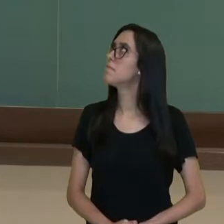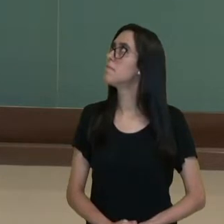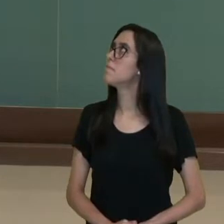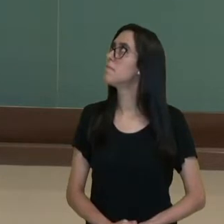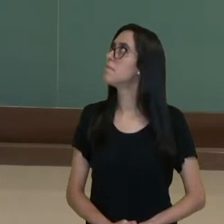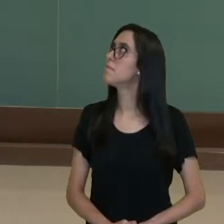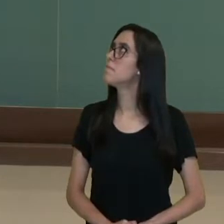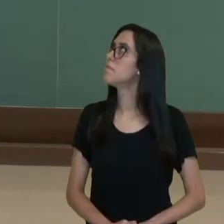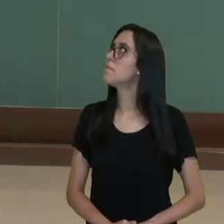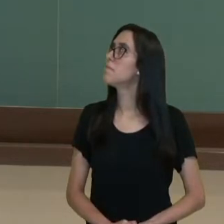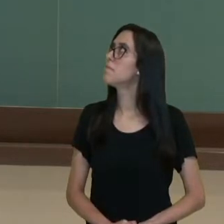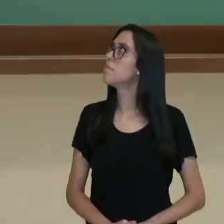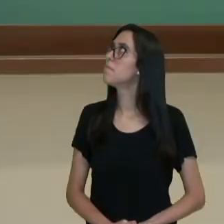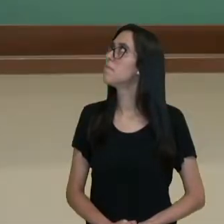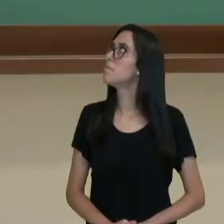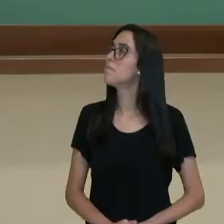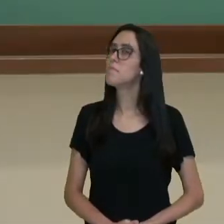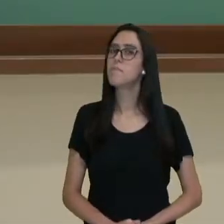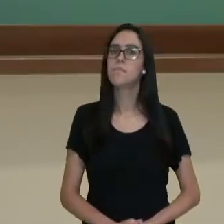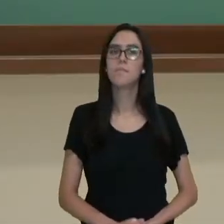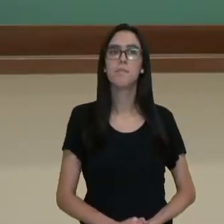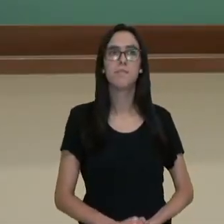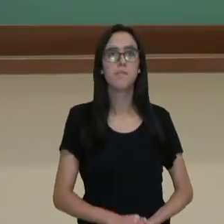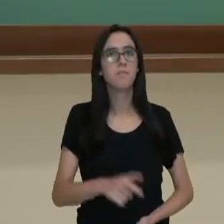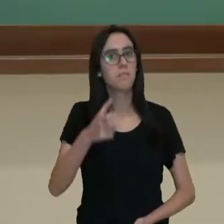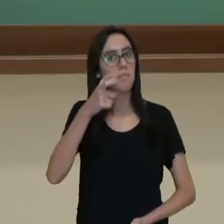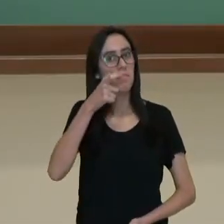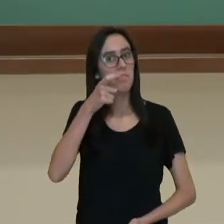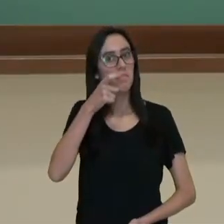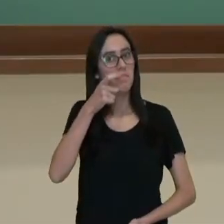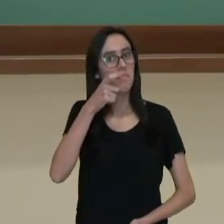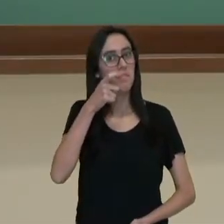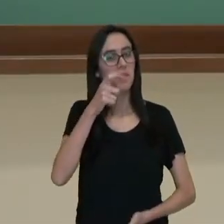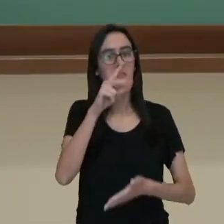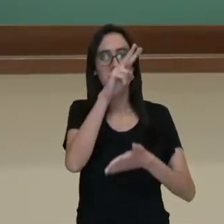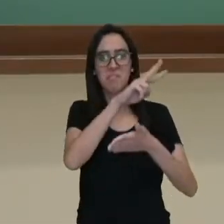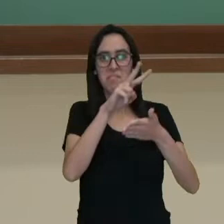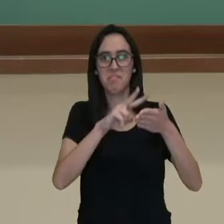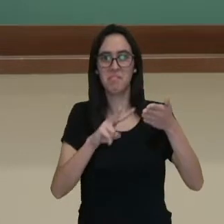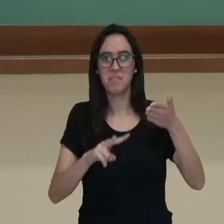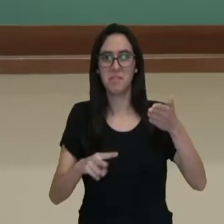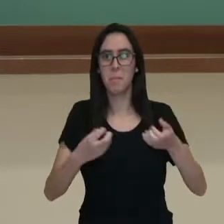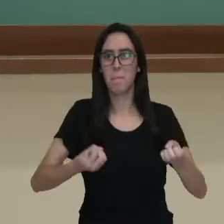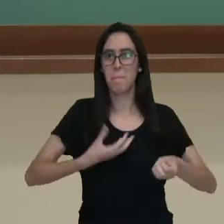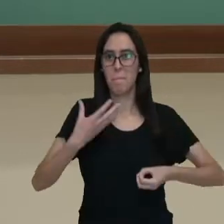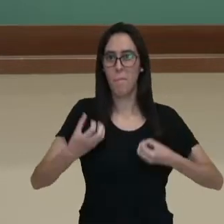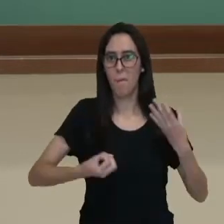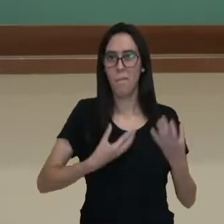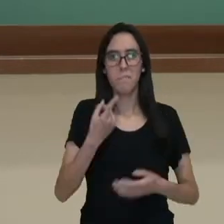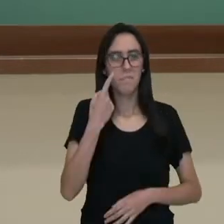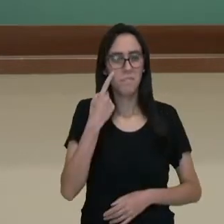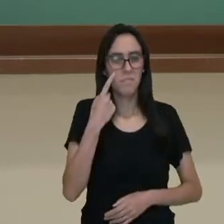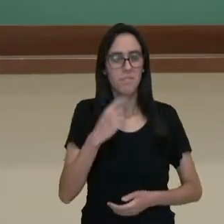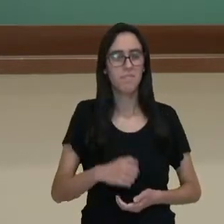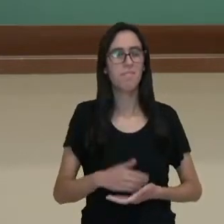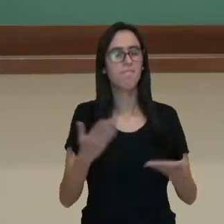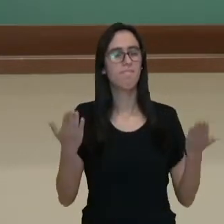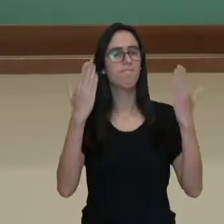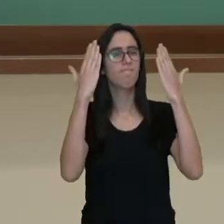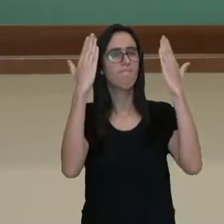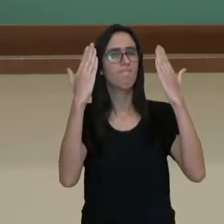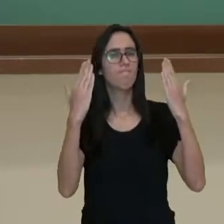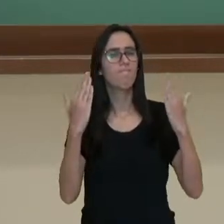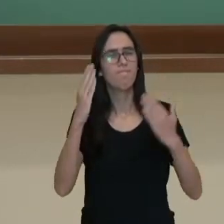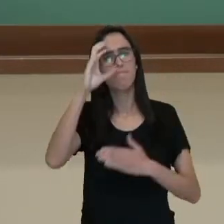nariz. Observaram aí a leitura que o professor fez do poema? Vamos fazer uma análise aqui, vamos